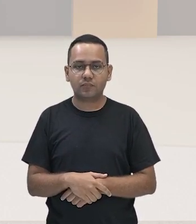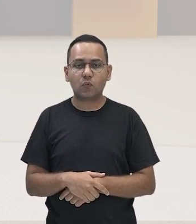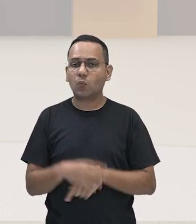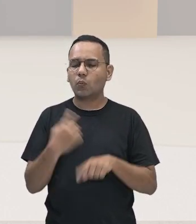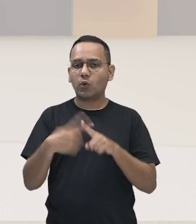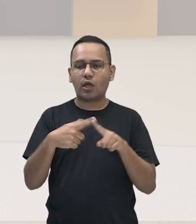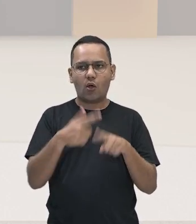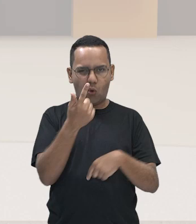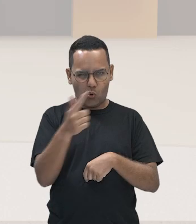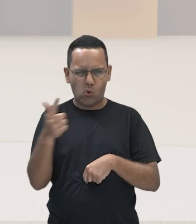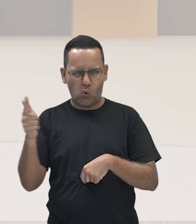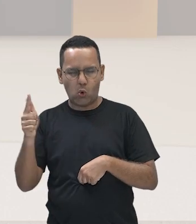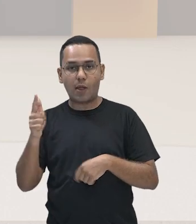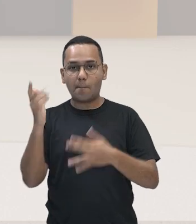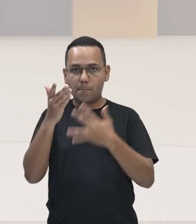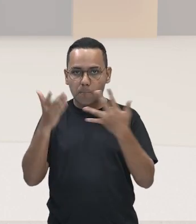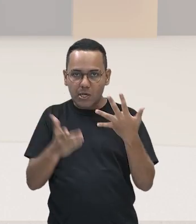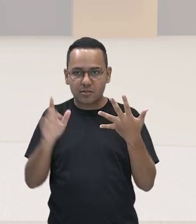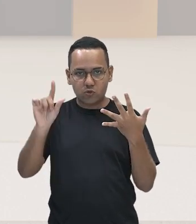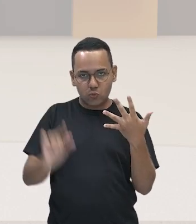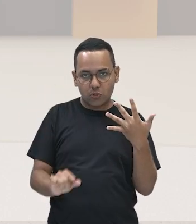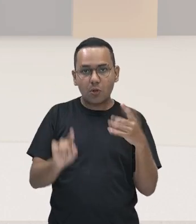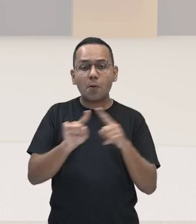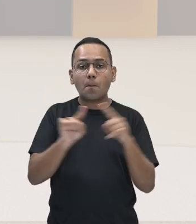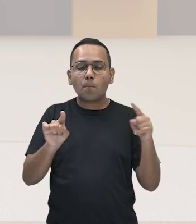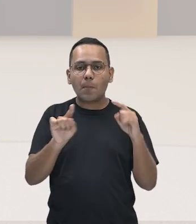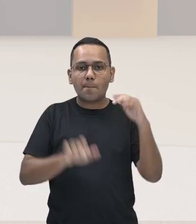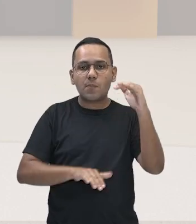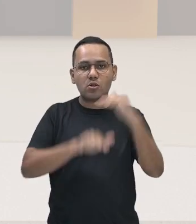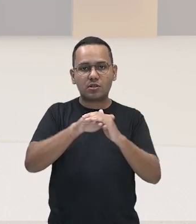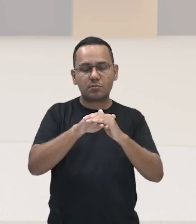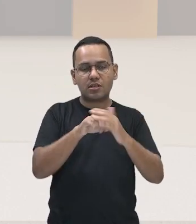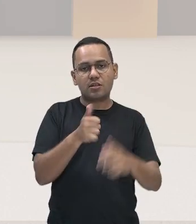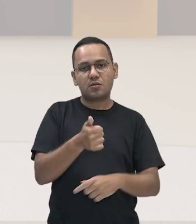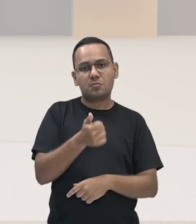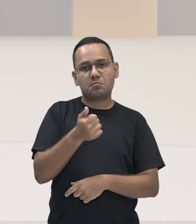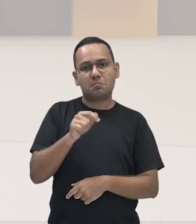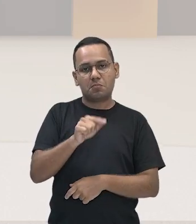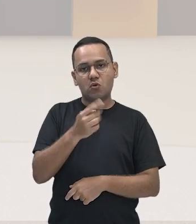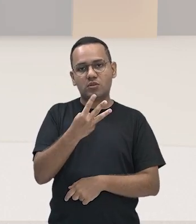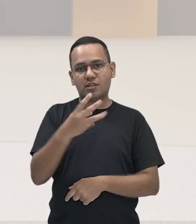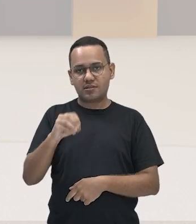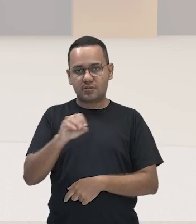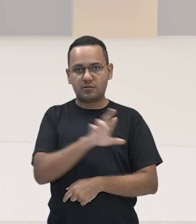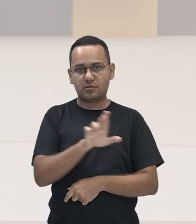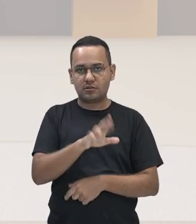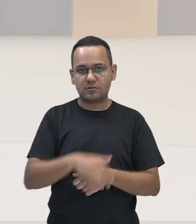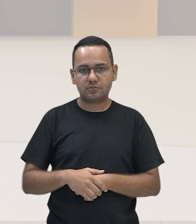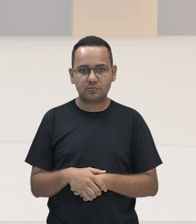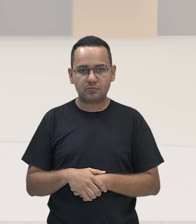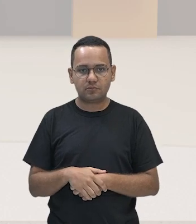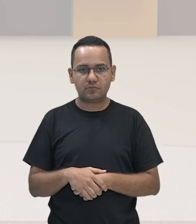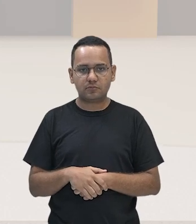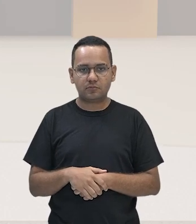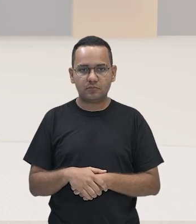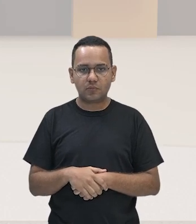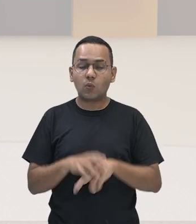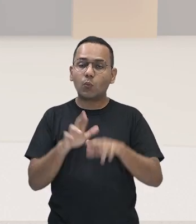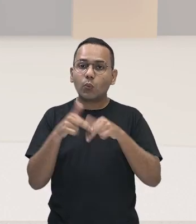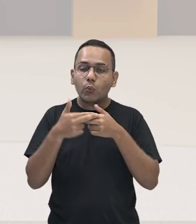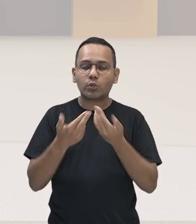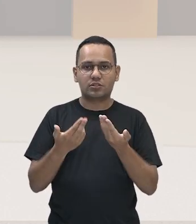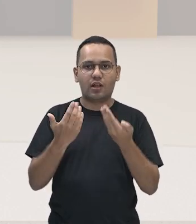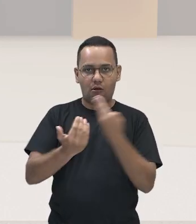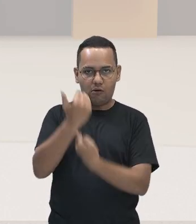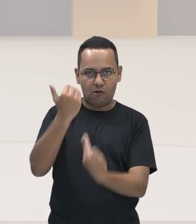baixando, mas o meu limite era até R$ 1.300. Então, aí o banco não aceita que seja feito pela tabela SAC, porque